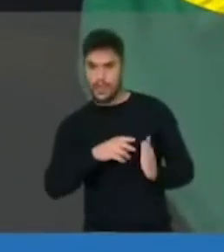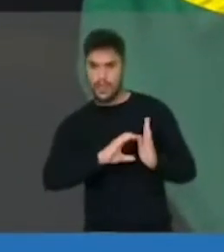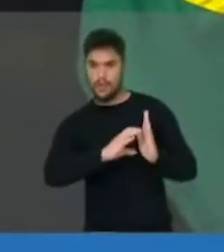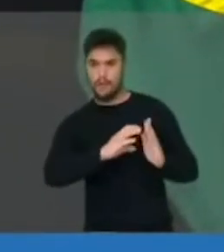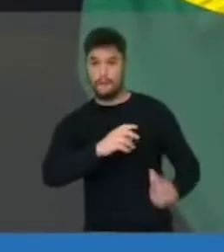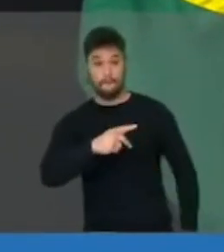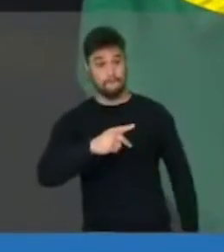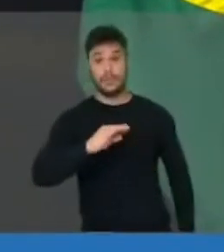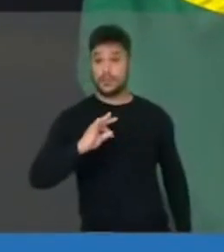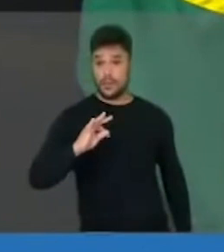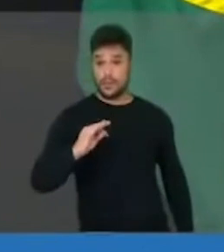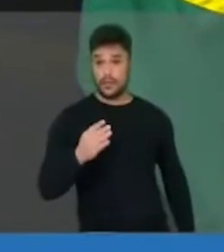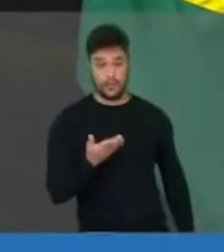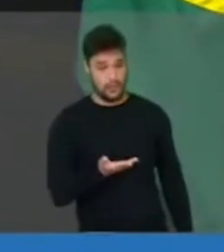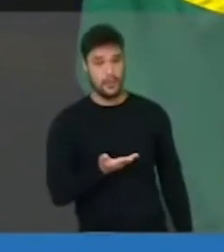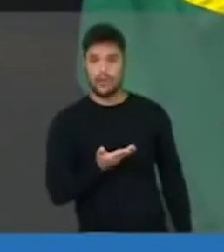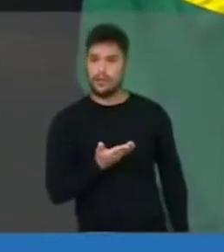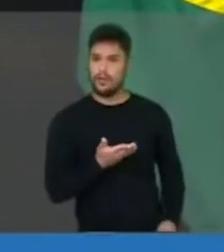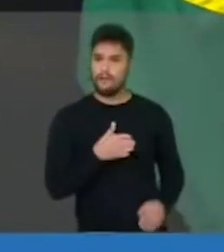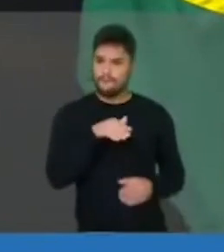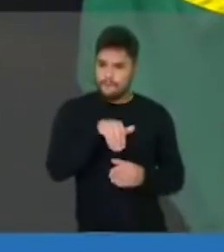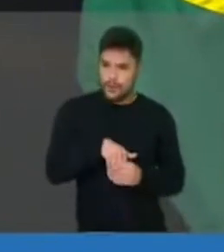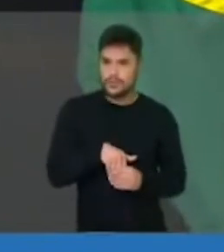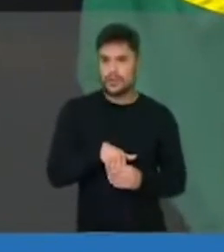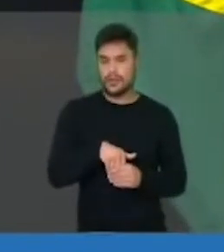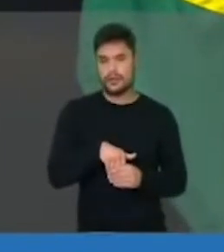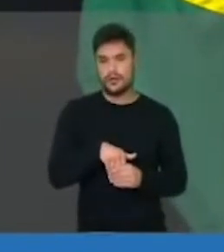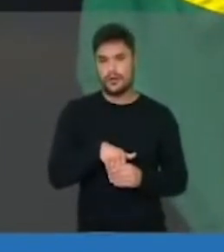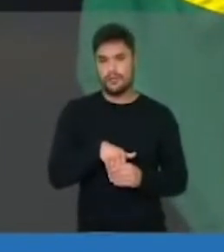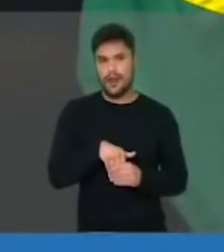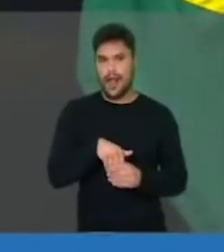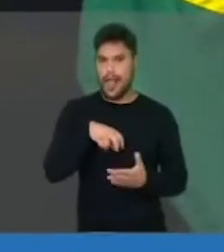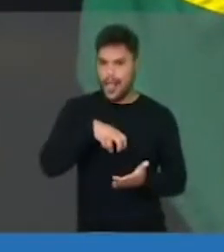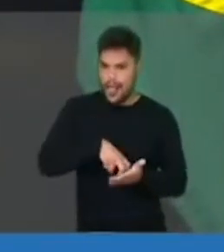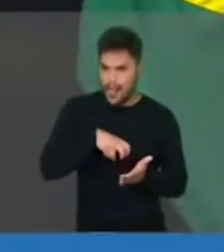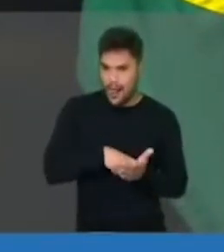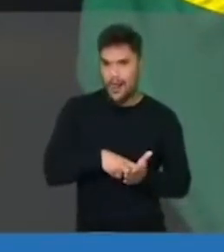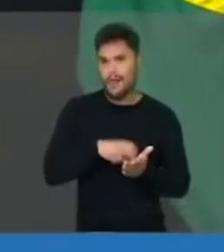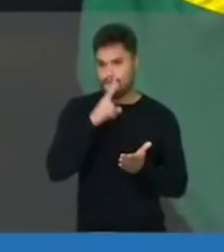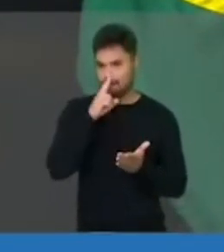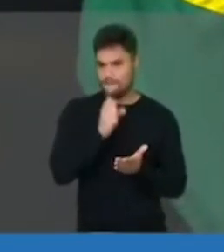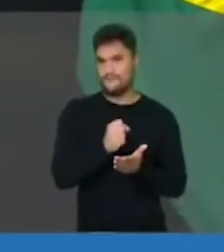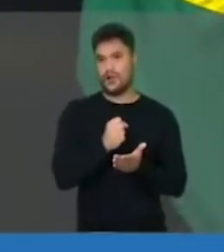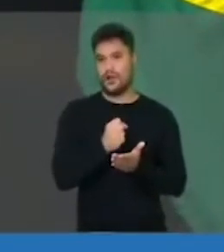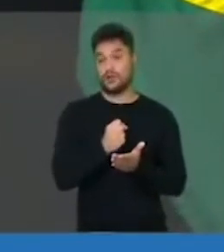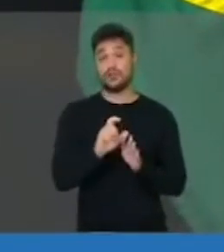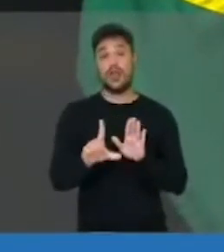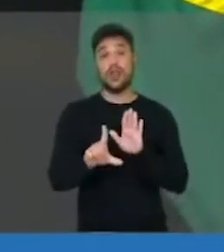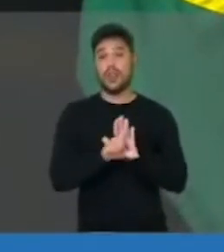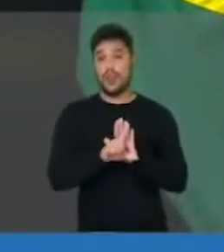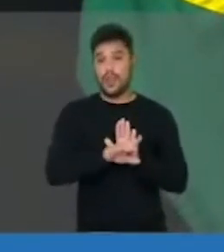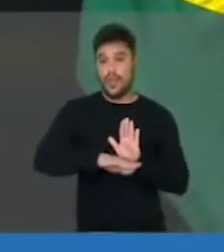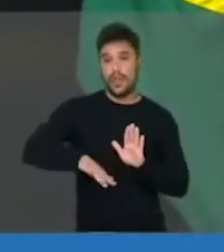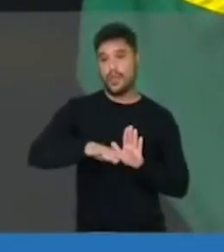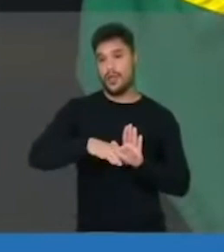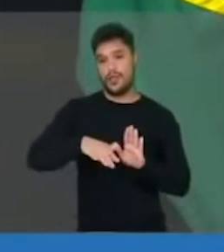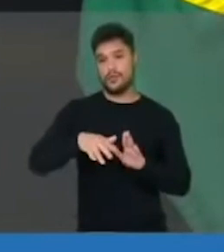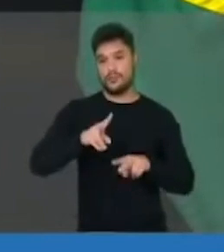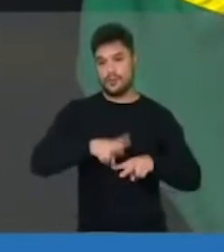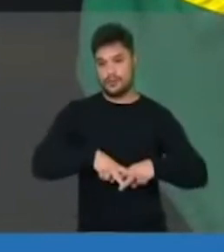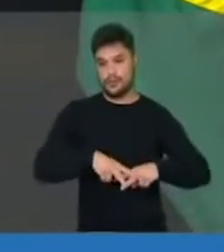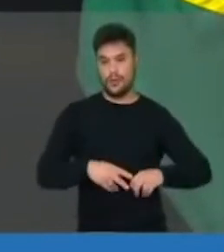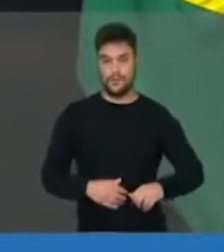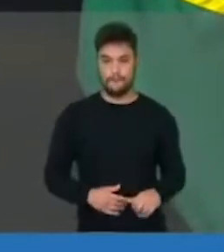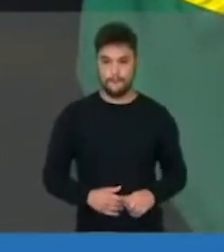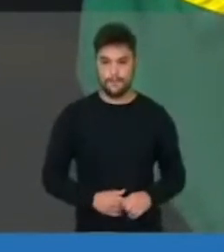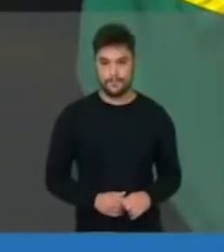partido dos trabalhadores votando para endurecer legislação penal Processual Penal e lei